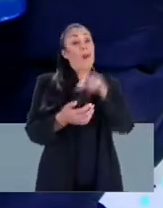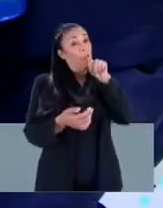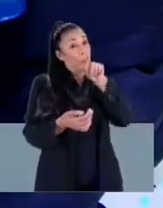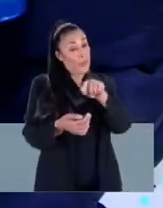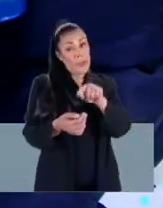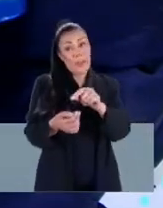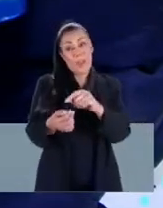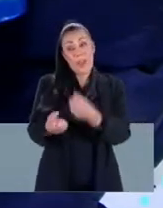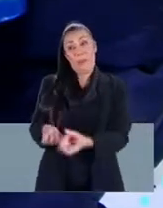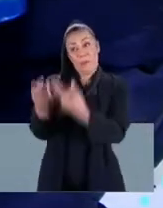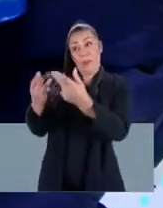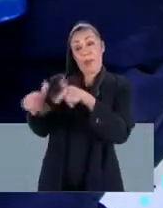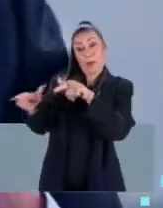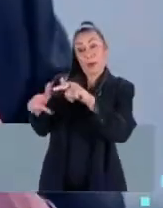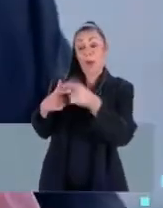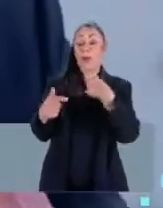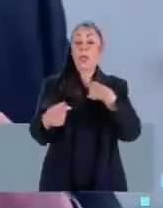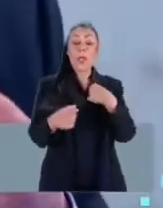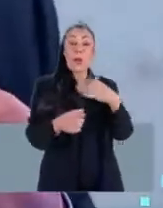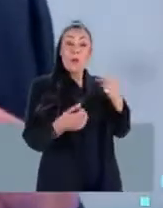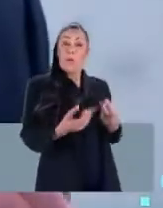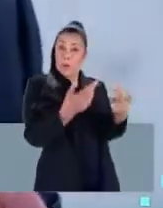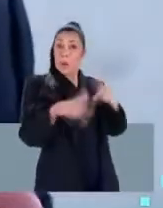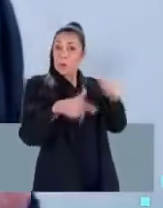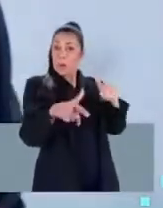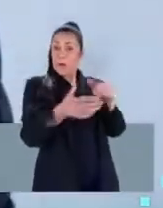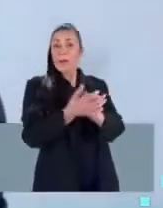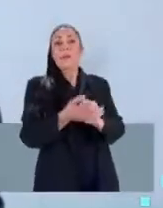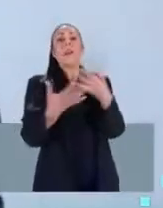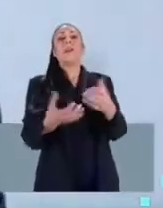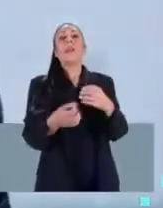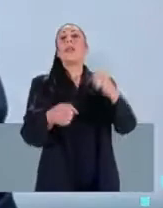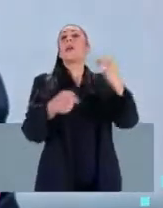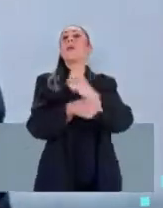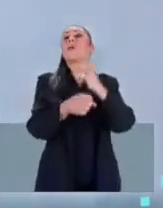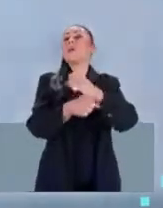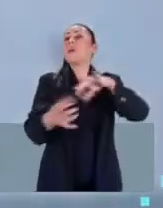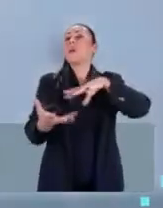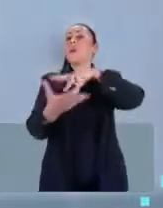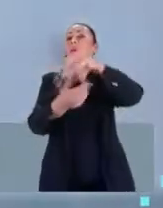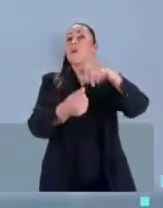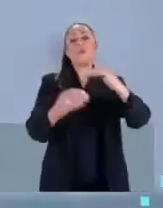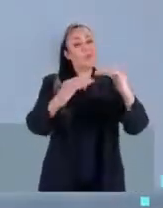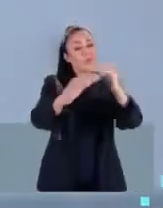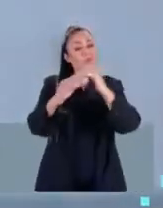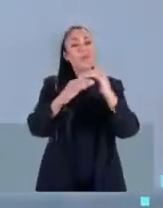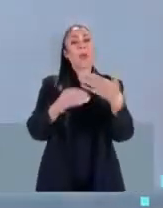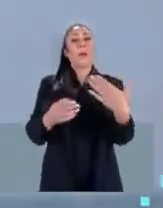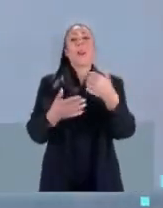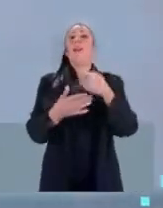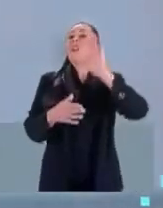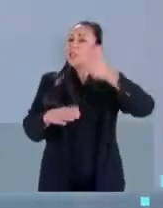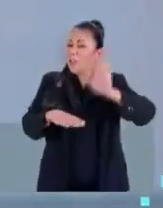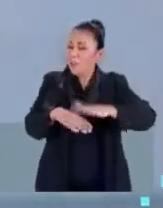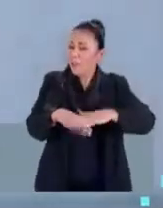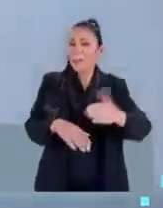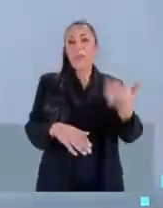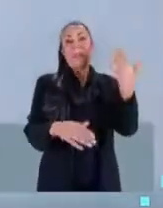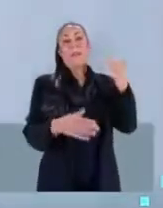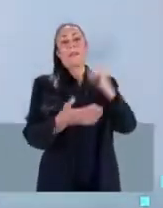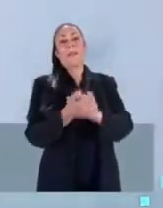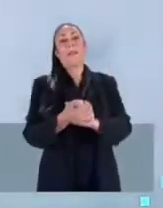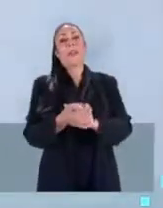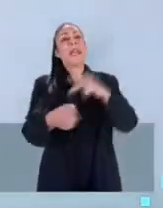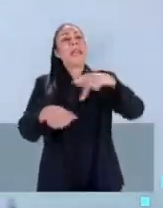minha força de trabalho. Então, o que eu quero é construir um mundo mais harmonioso. Eu já fiz isso, Ratinho, mais justo.